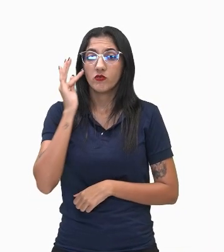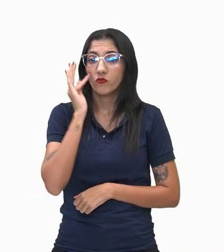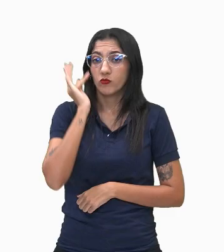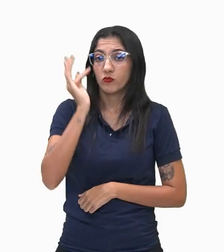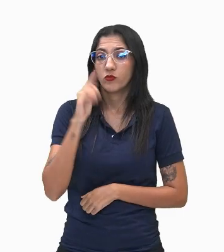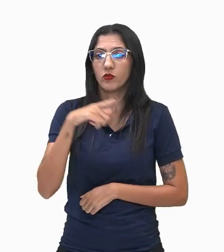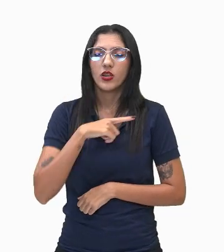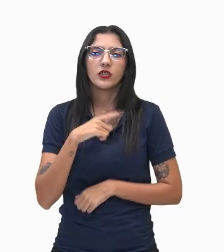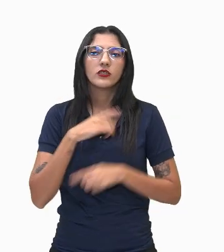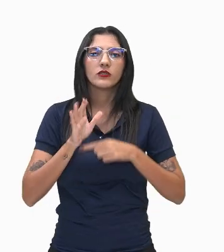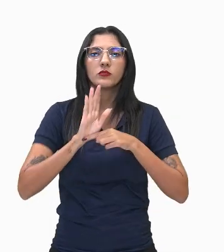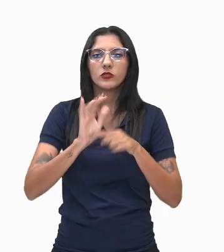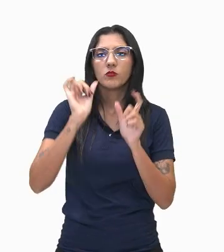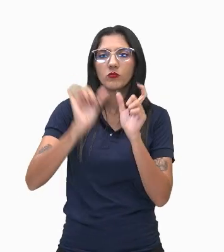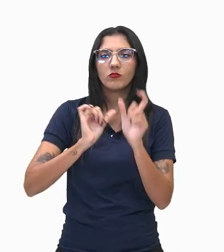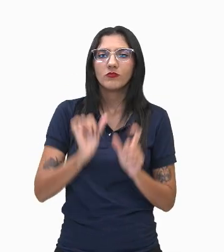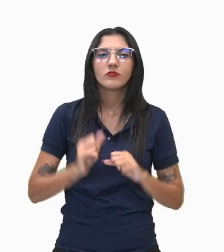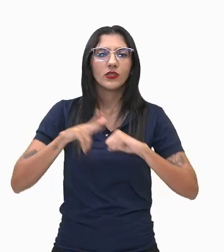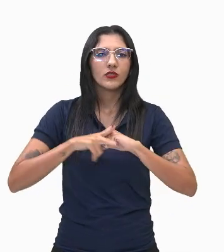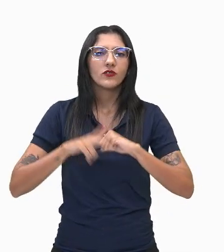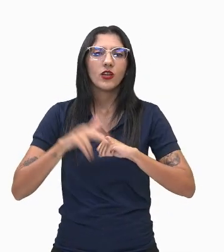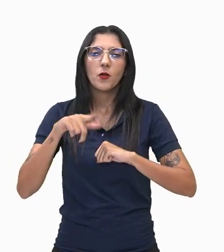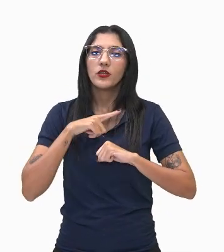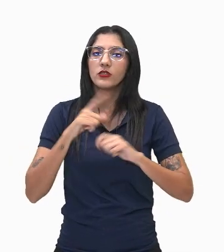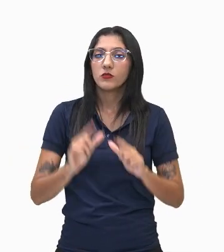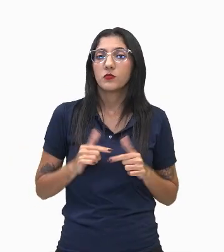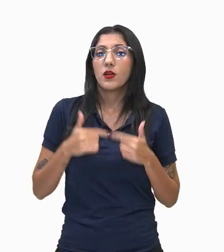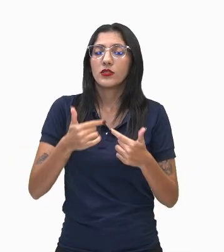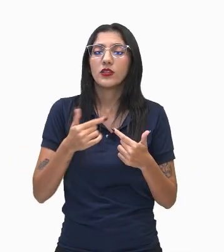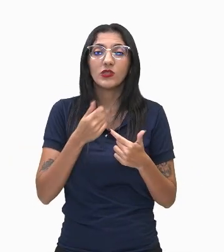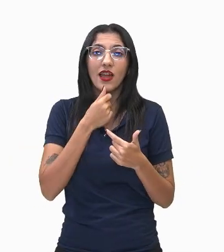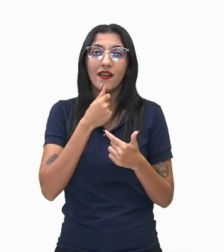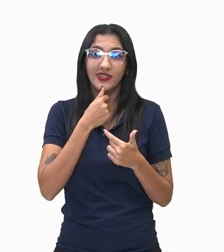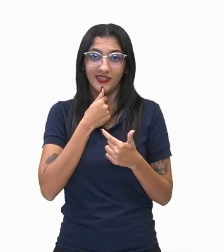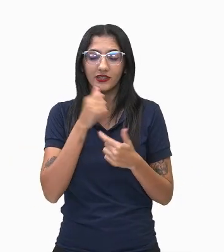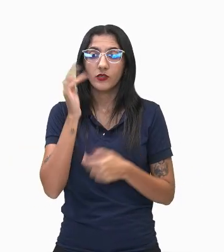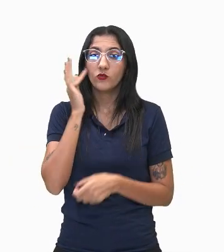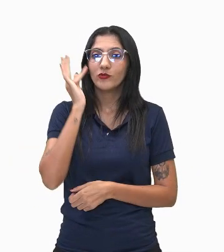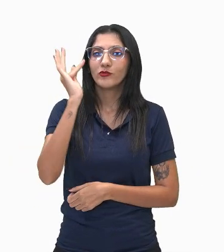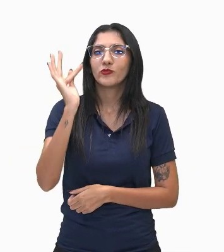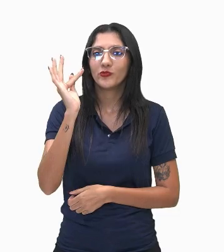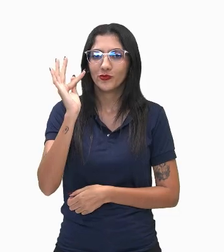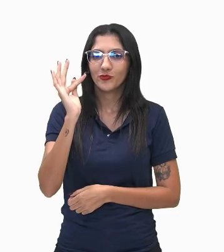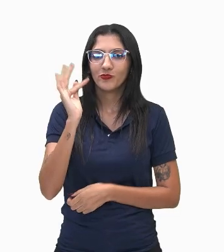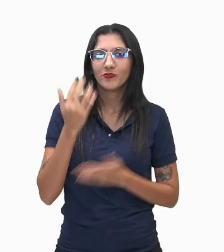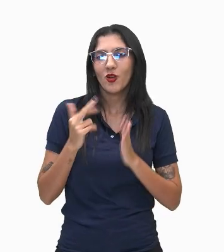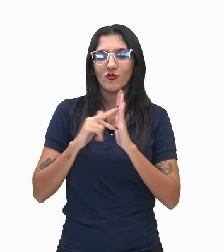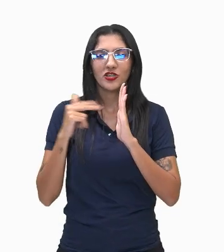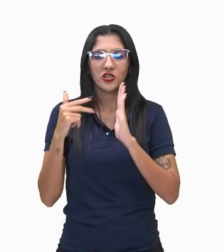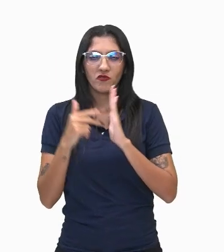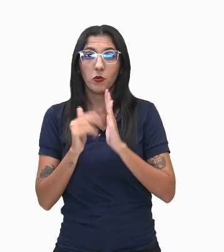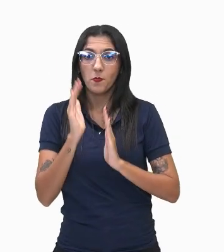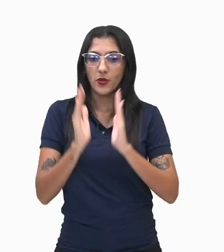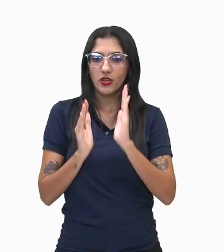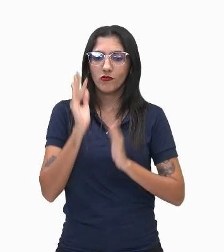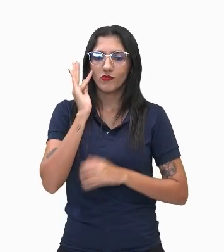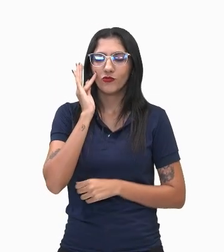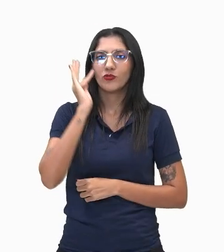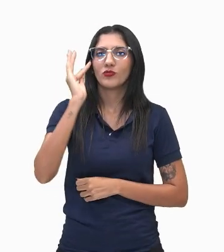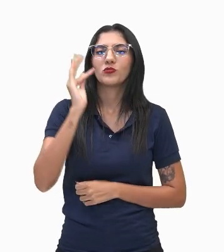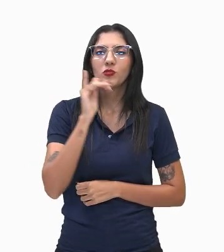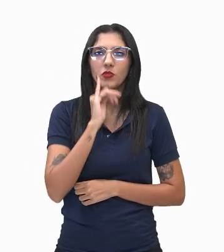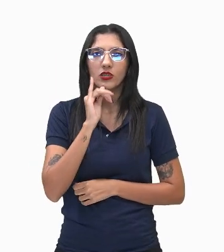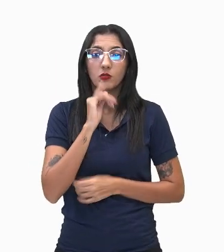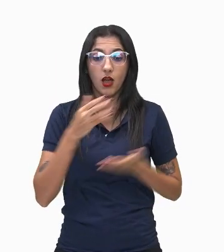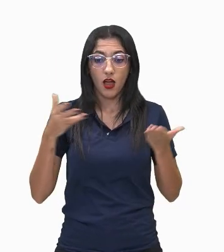que expressa uma ação que acontecerá no futuro, ou seja, em um momento futuro em relação ao da